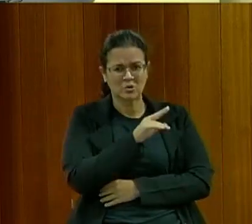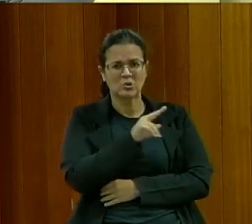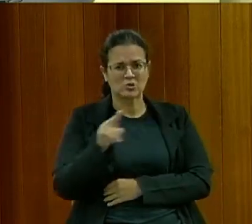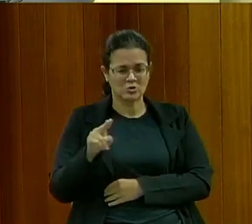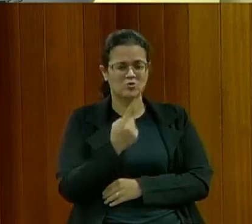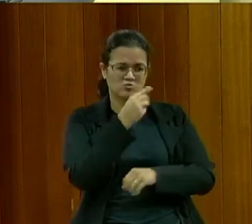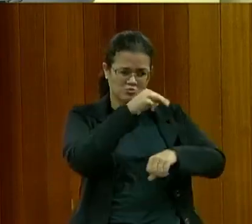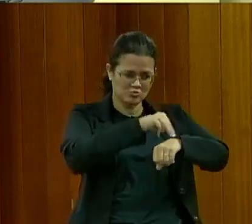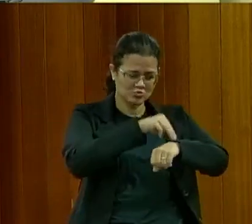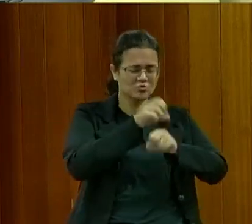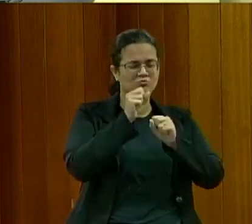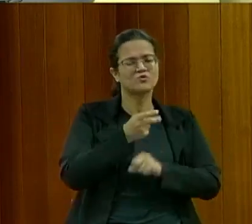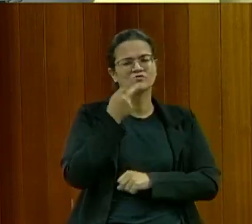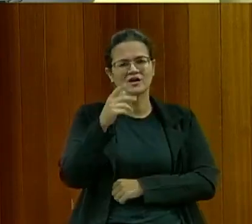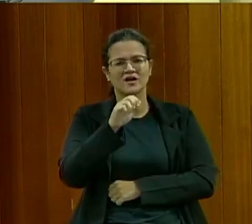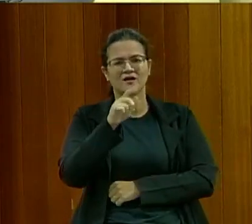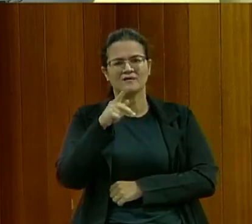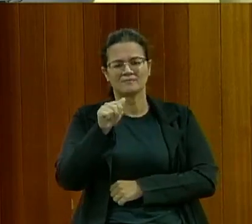um minuto. Palavra, Vossa Excelência.